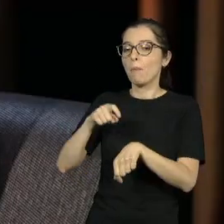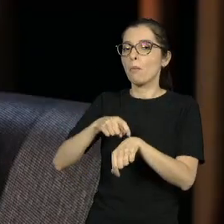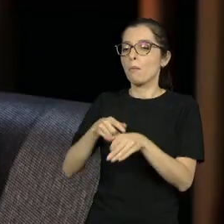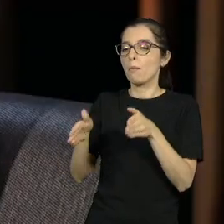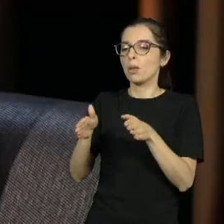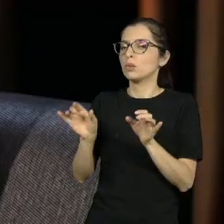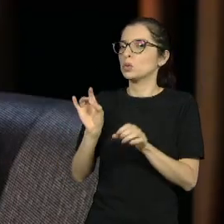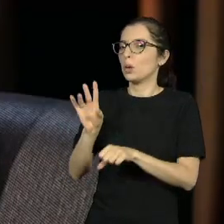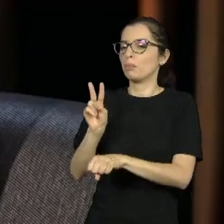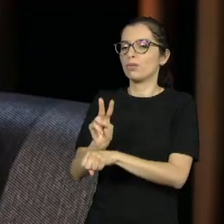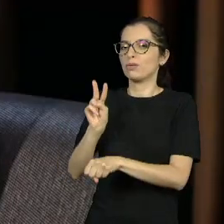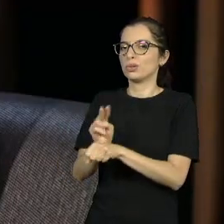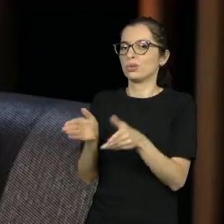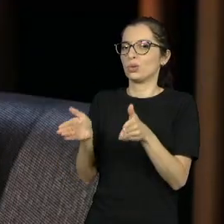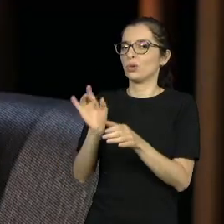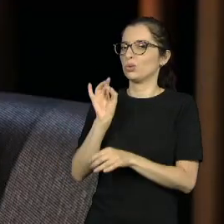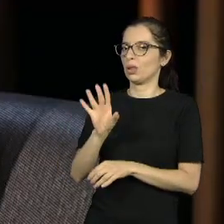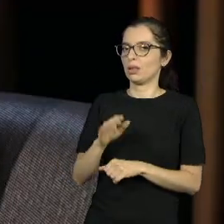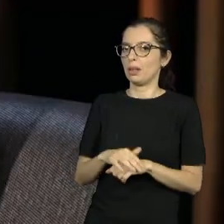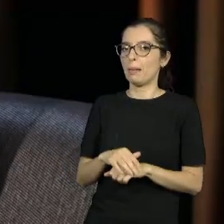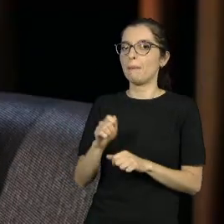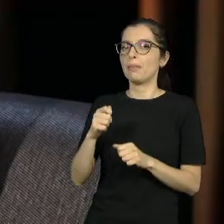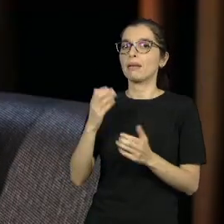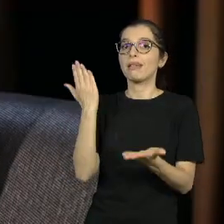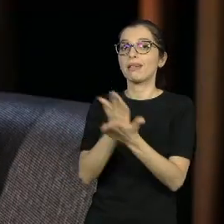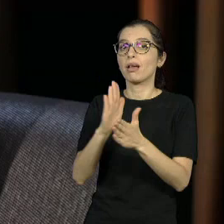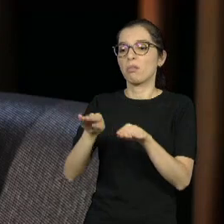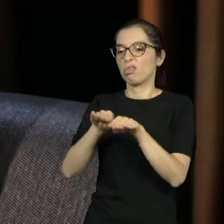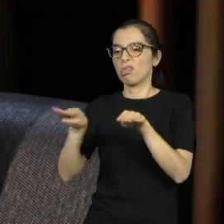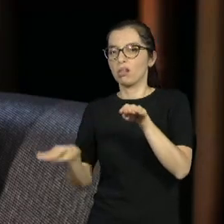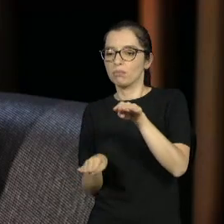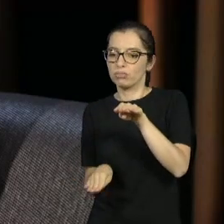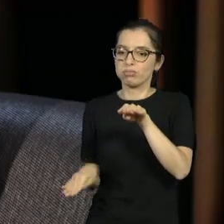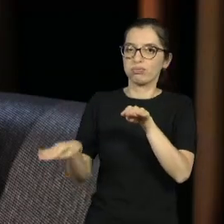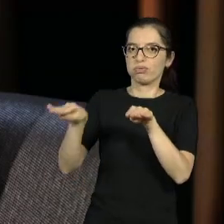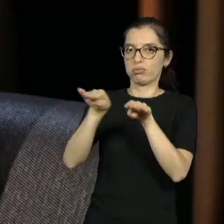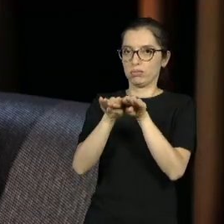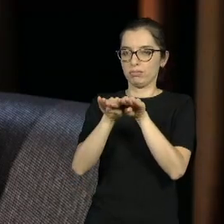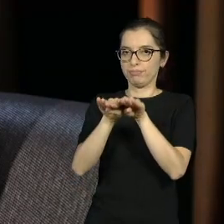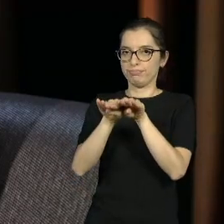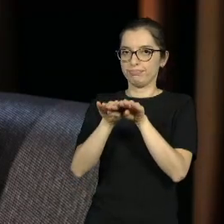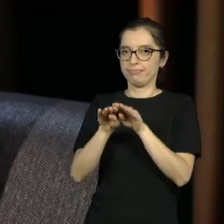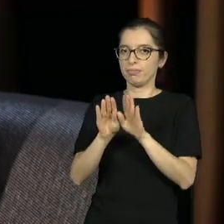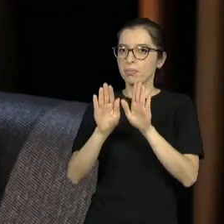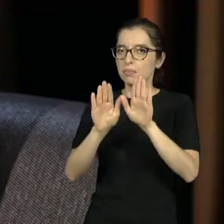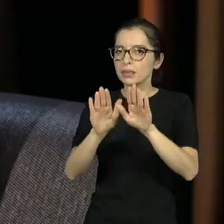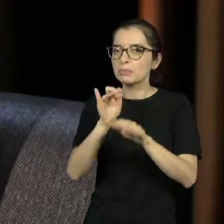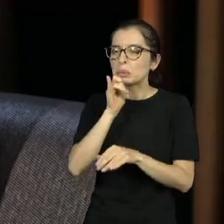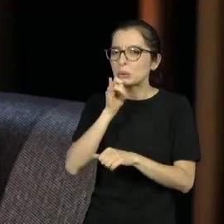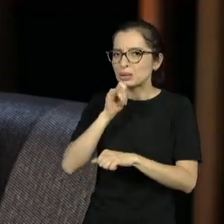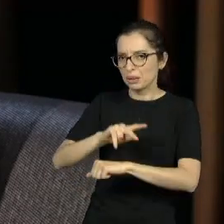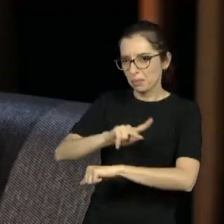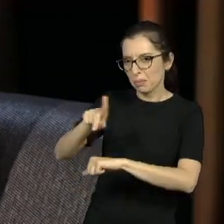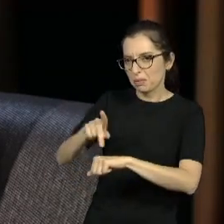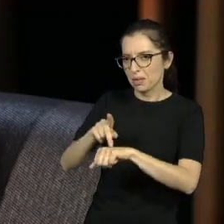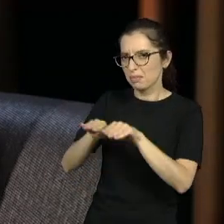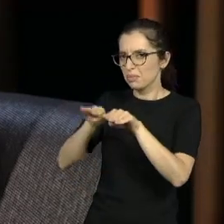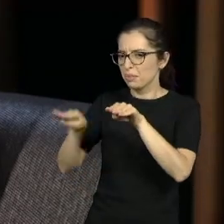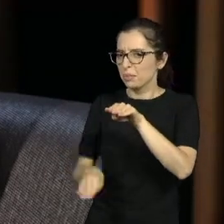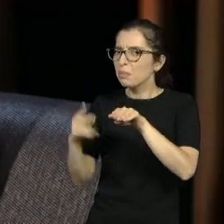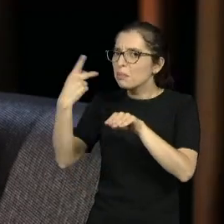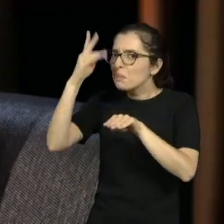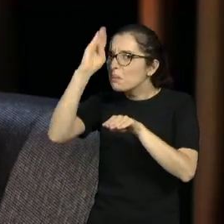e elas precisam desigualar para igualar a não faz estão desigual como o Brasil